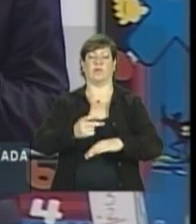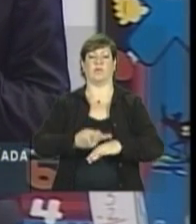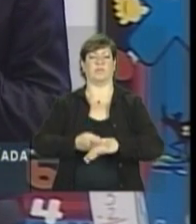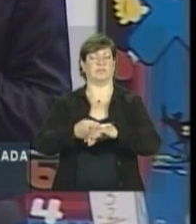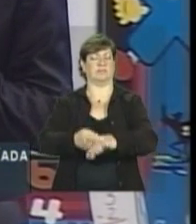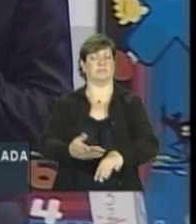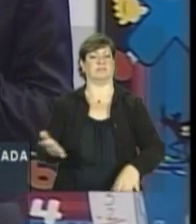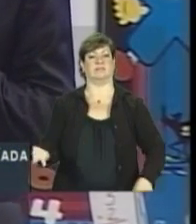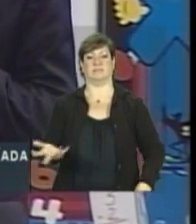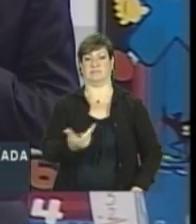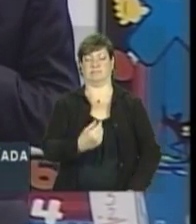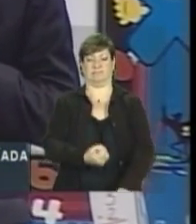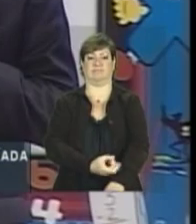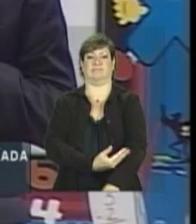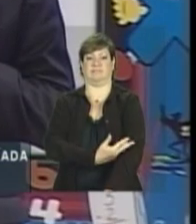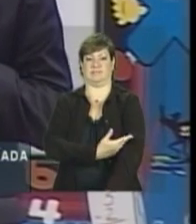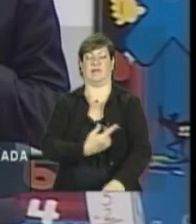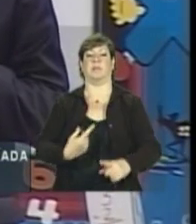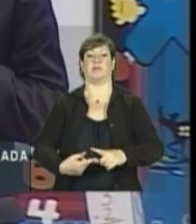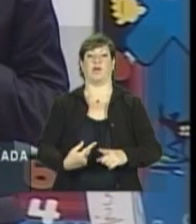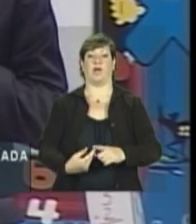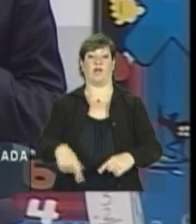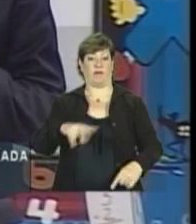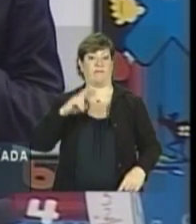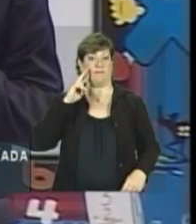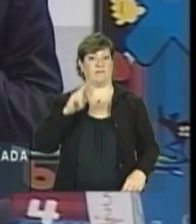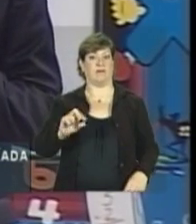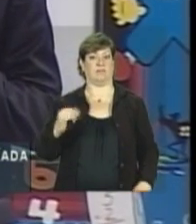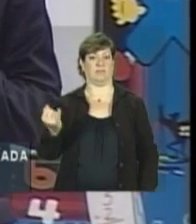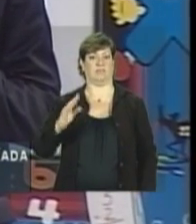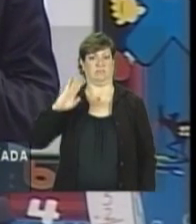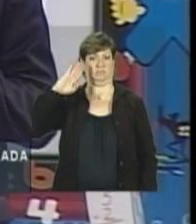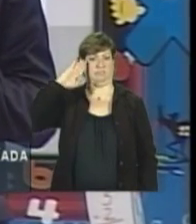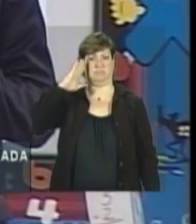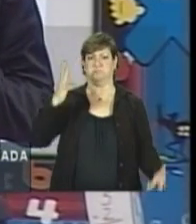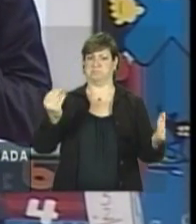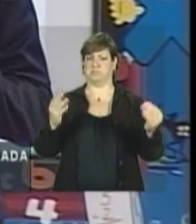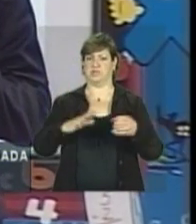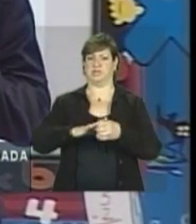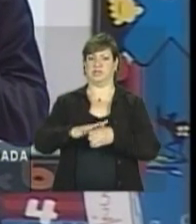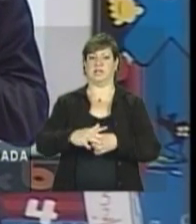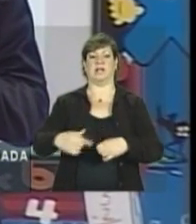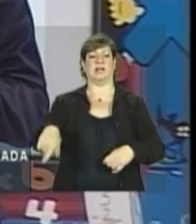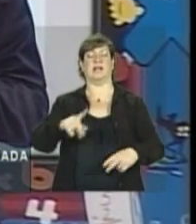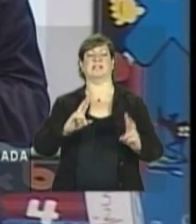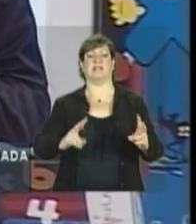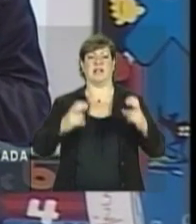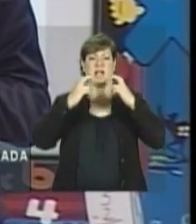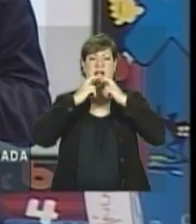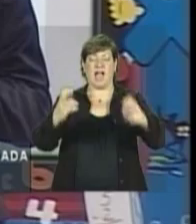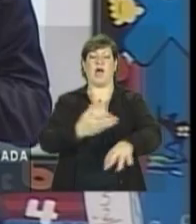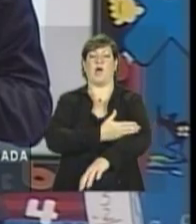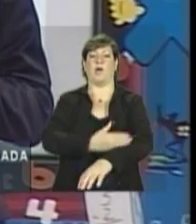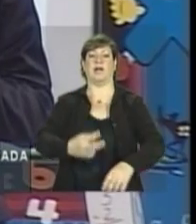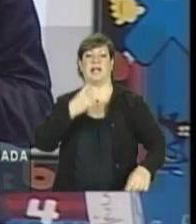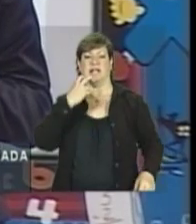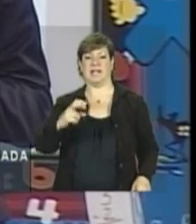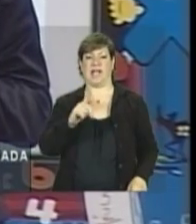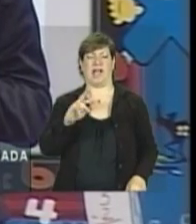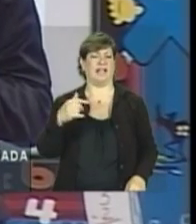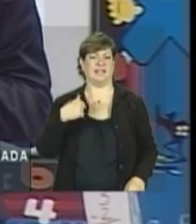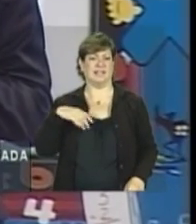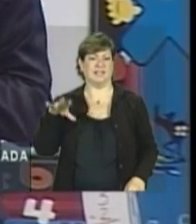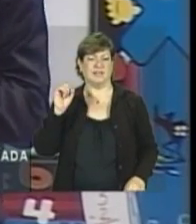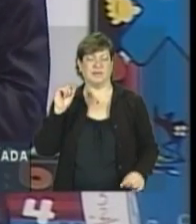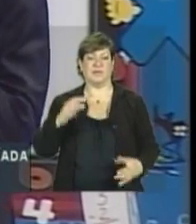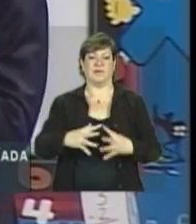coisa fantástica, de emocionante, a gente vê o peso do colégio militar. E, no final, eles gritam aquele grito de guerra lá, que só é um negócio complicado para